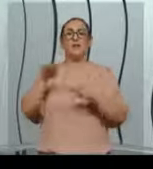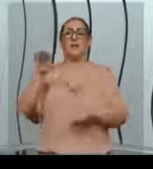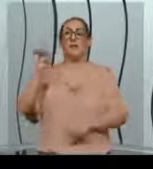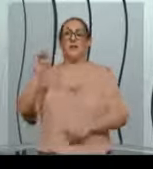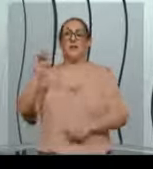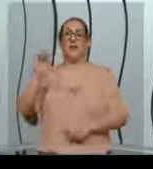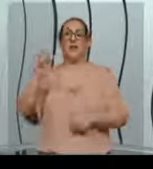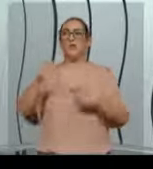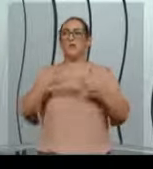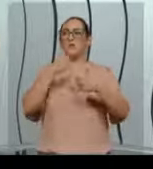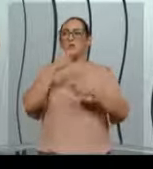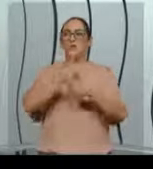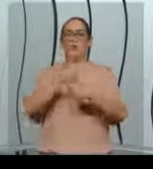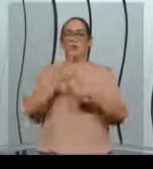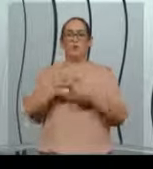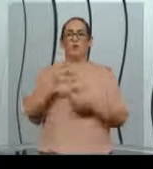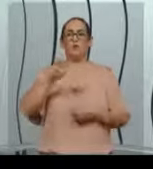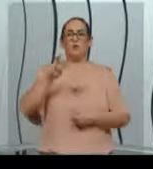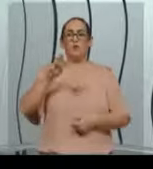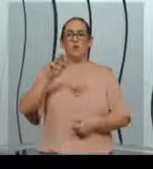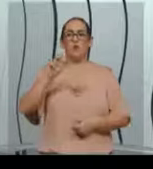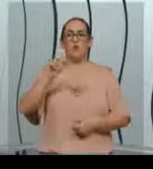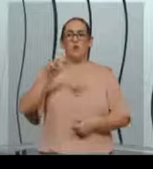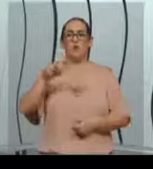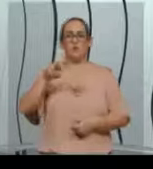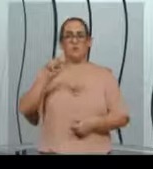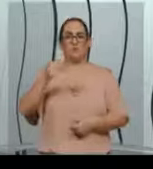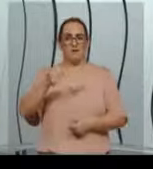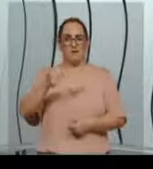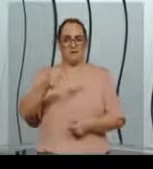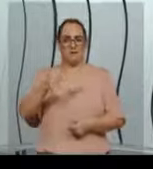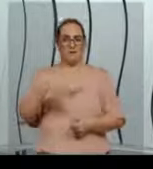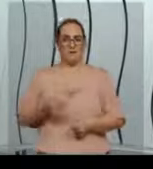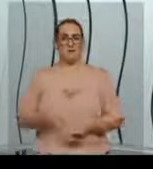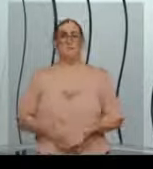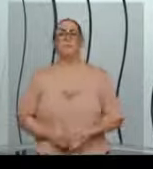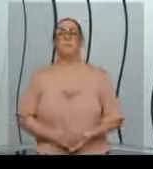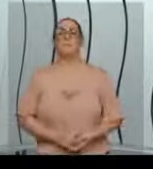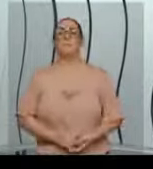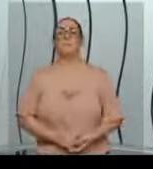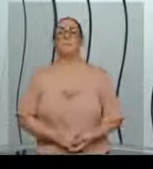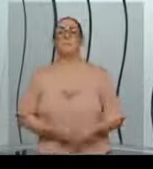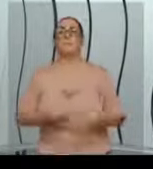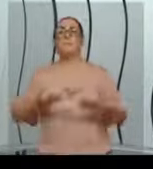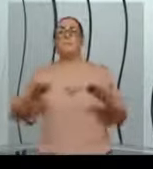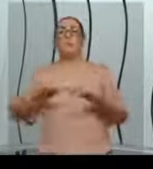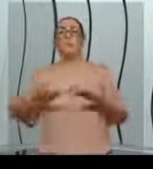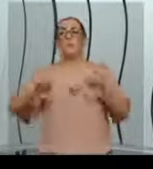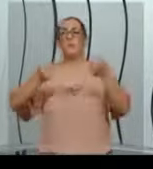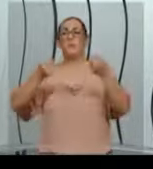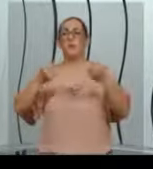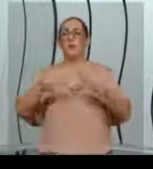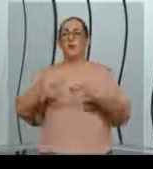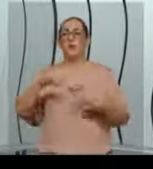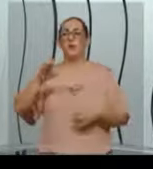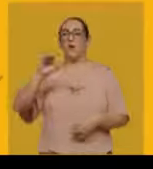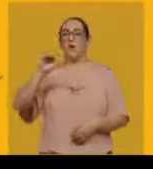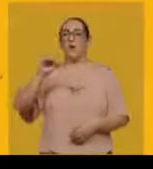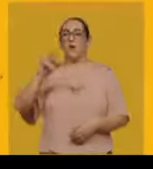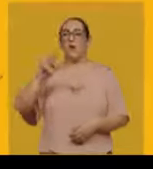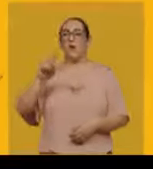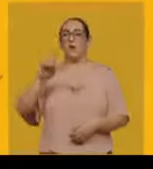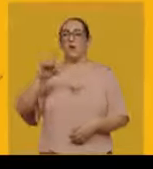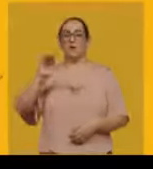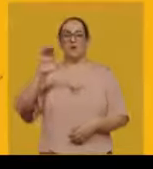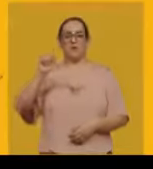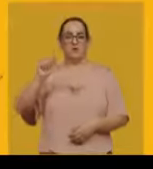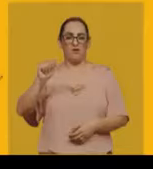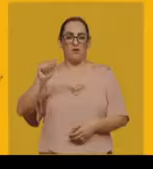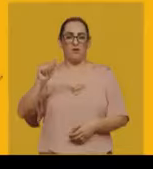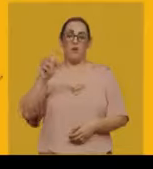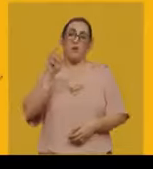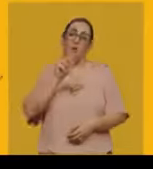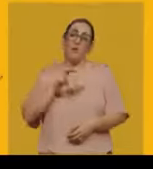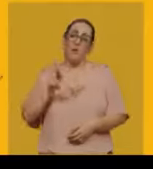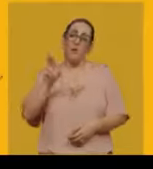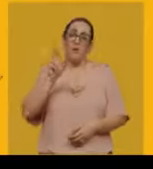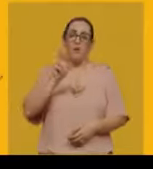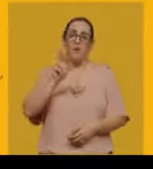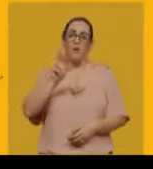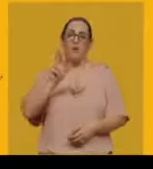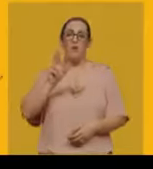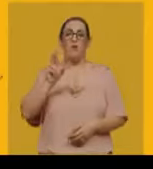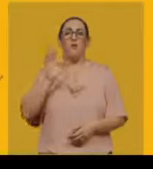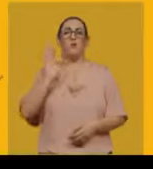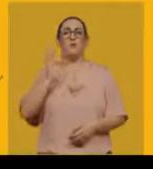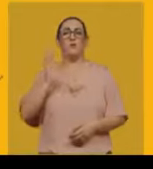Agora, nós vamos trabalhar com o que nós chamamos de óptica. Ou, então, nós falamos